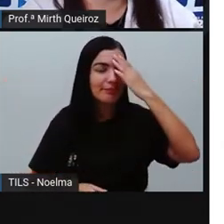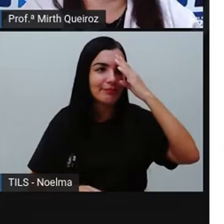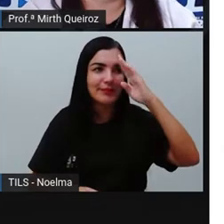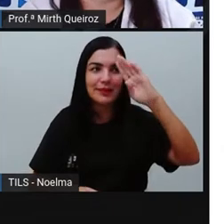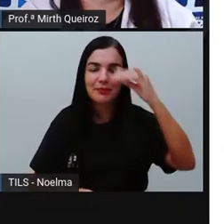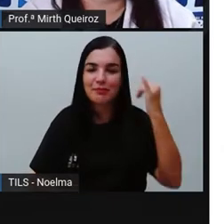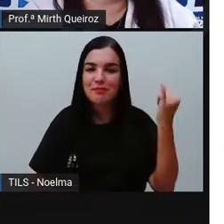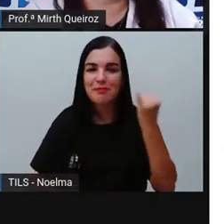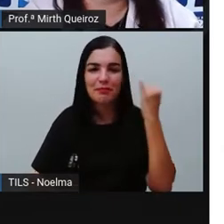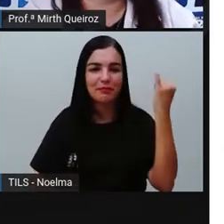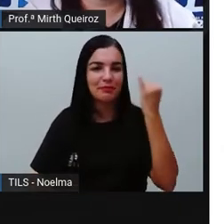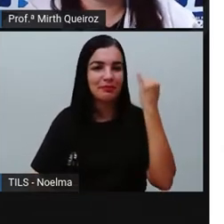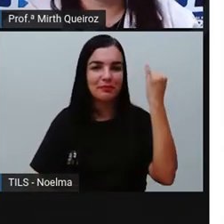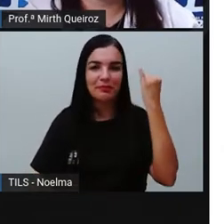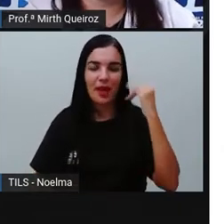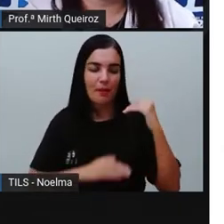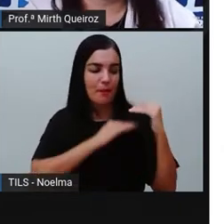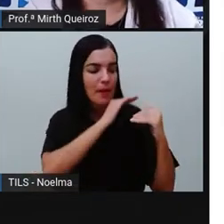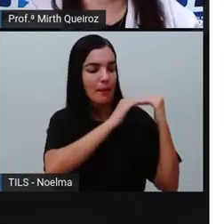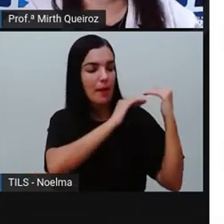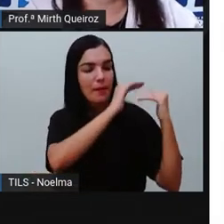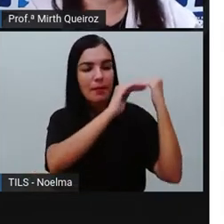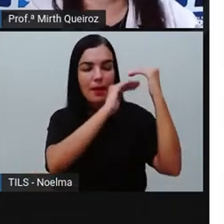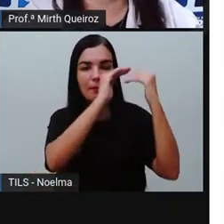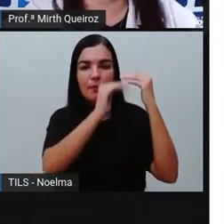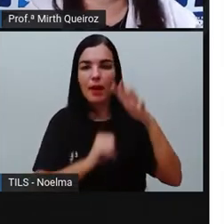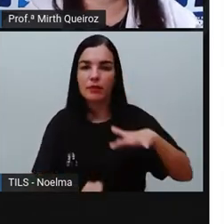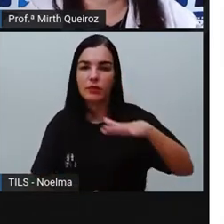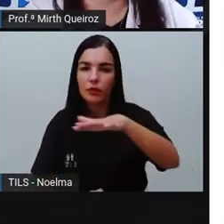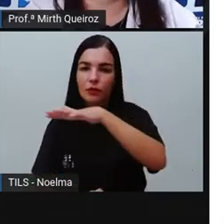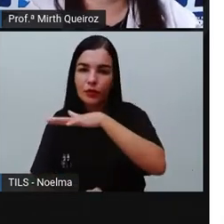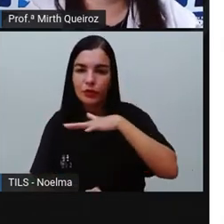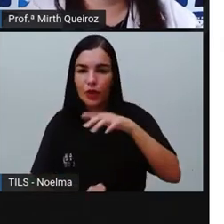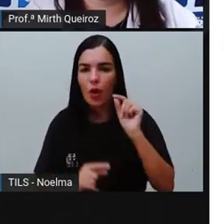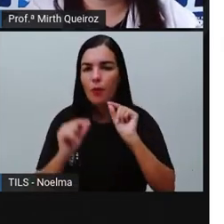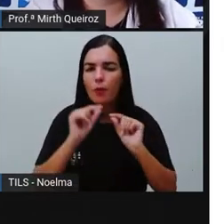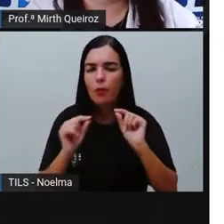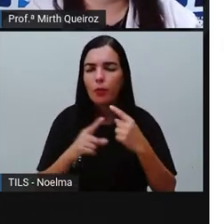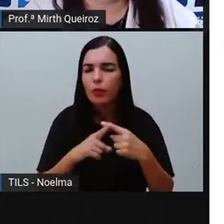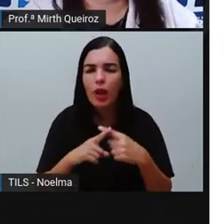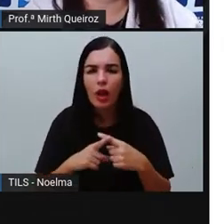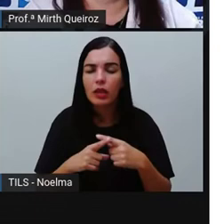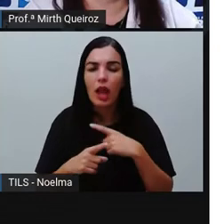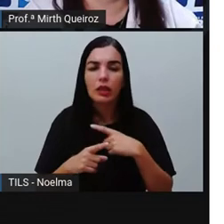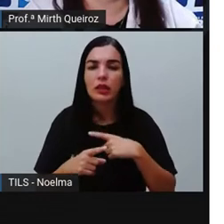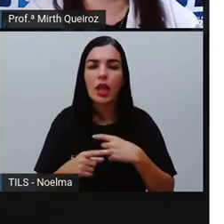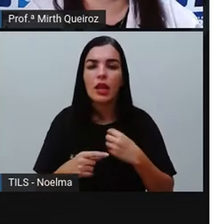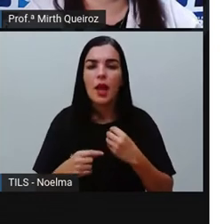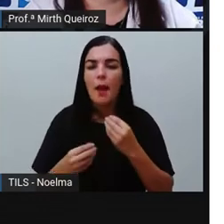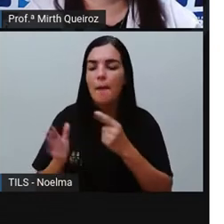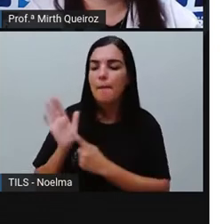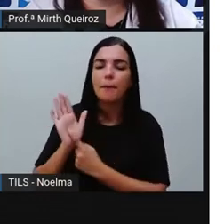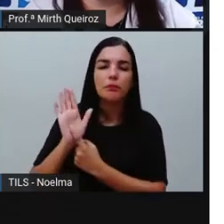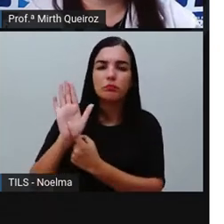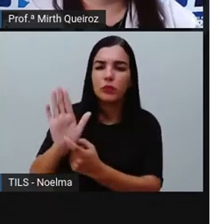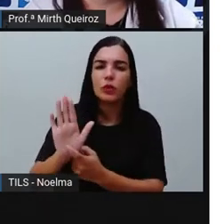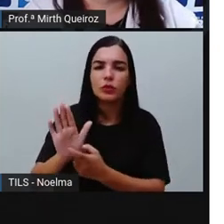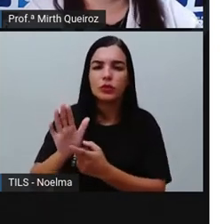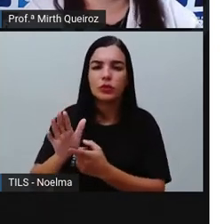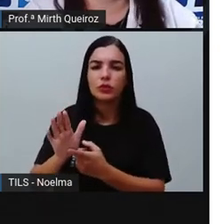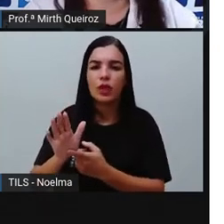para o desenvolvimento infantil. Esses movimentos expressam emoções, ampliam a postura